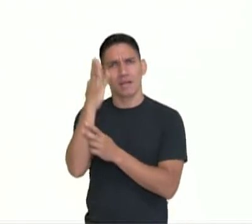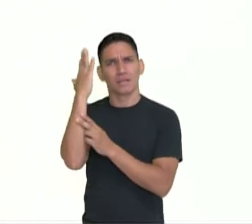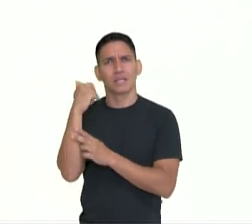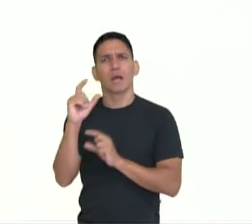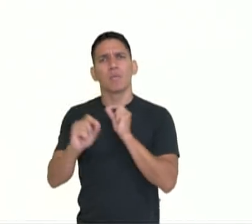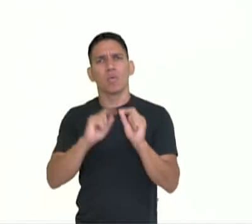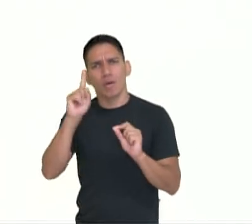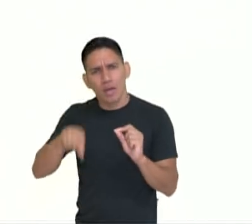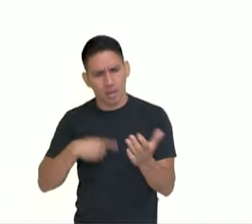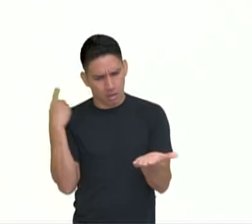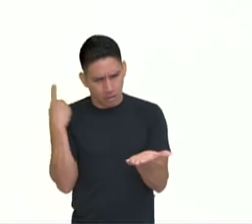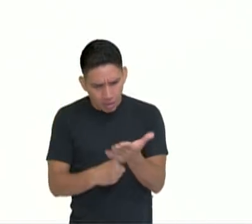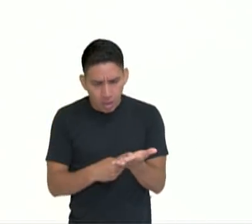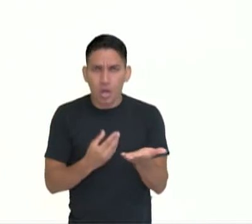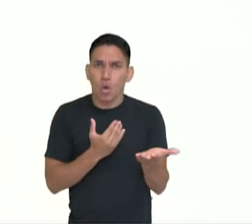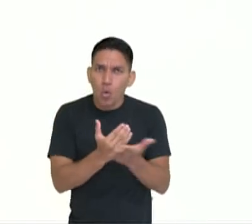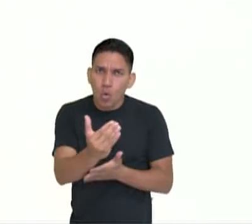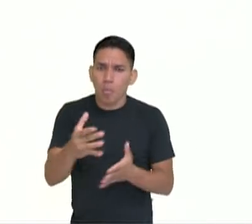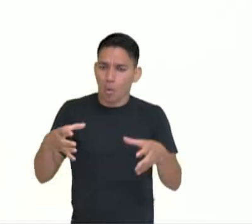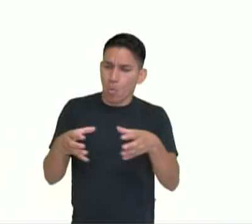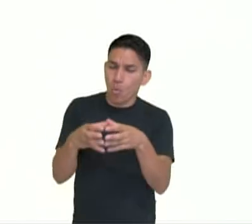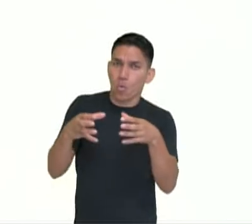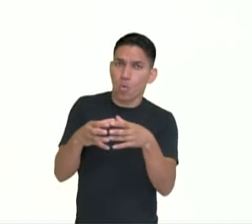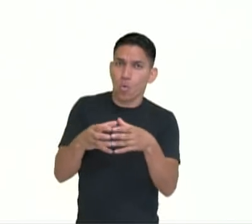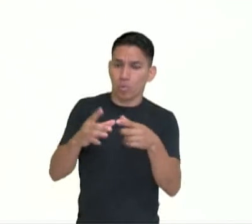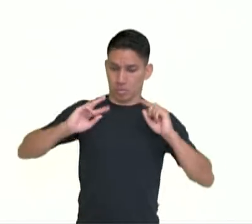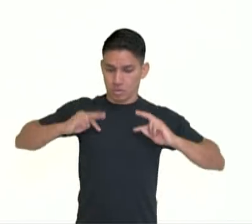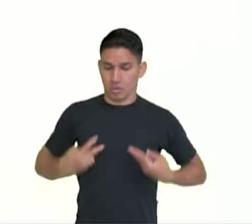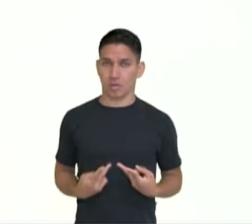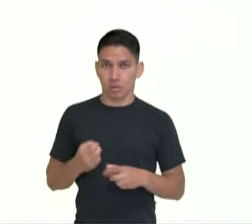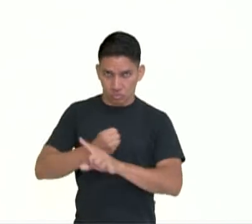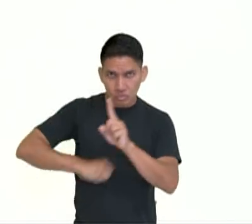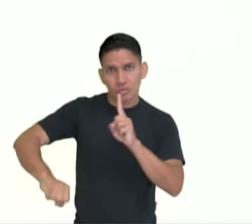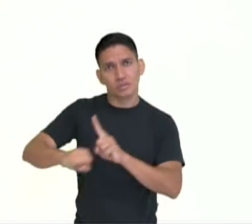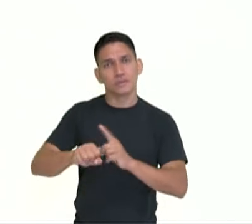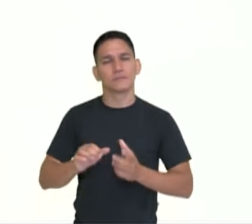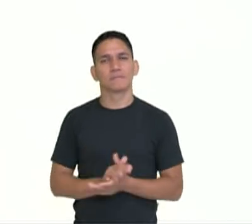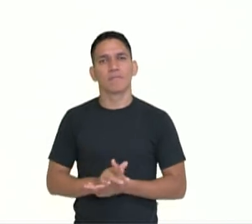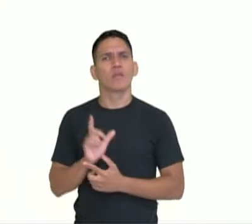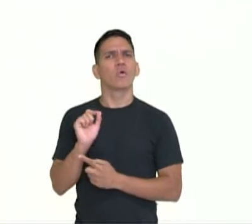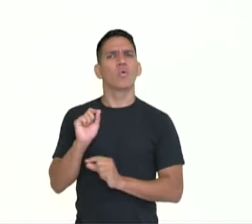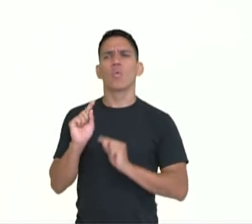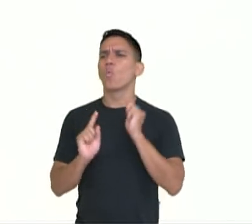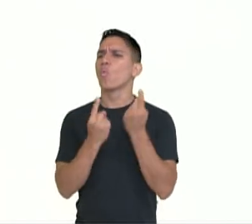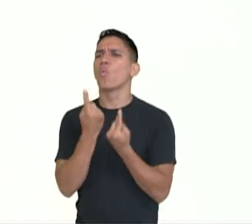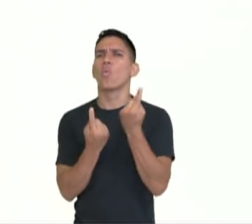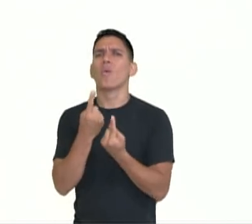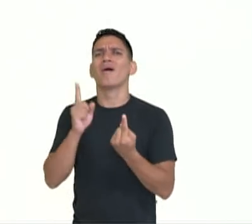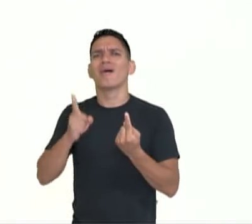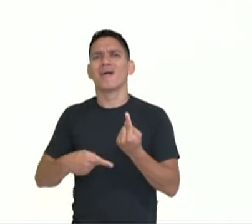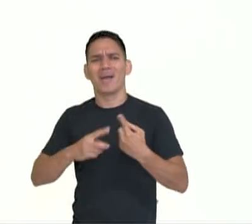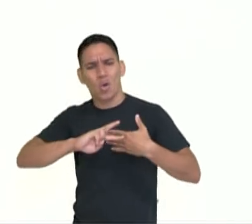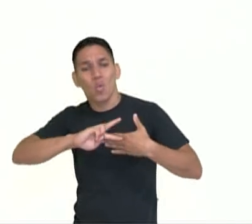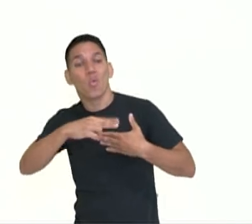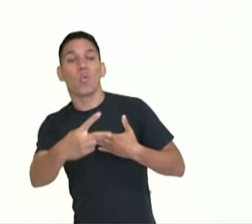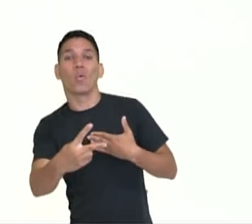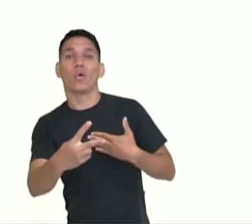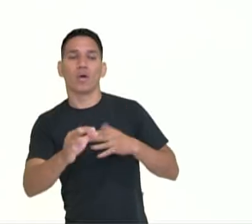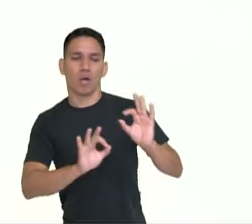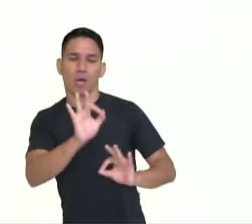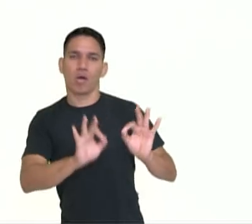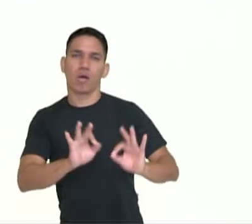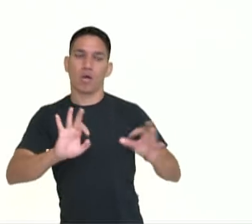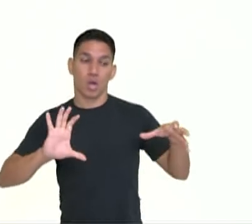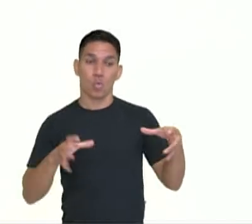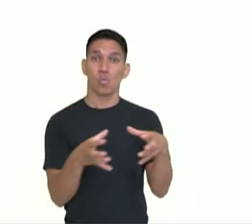para a organização do ser humano em sociedade? Quais foram as consequências da organização coletiva da sociedade